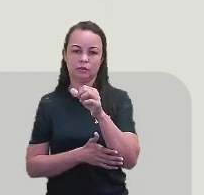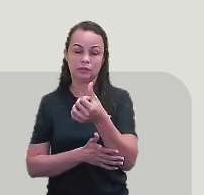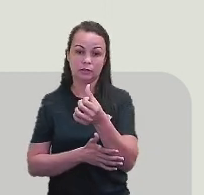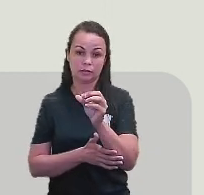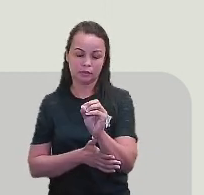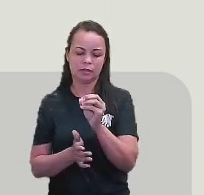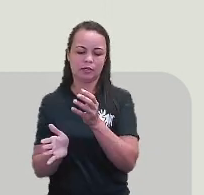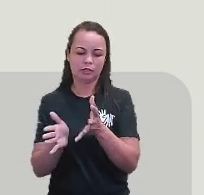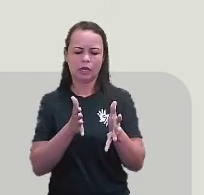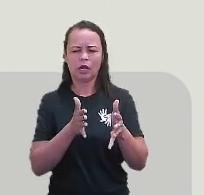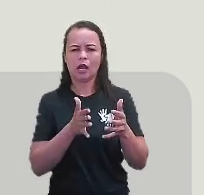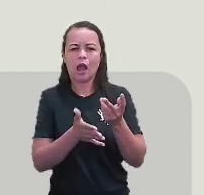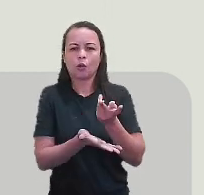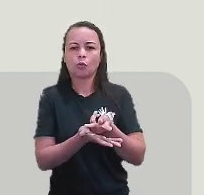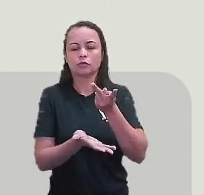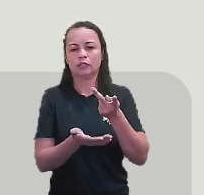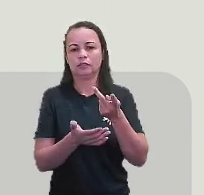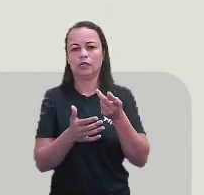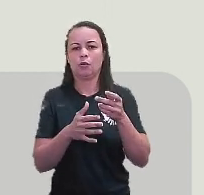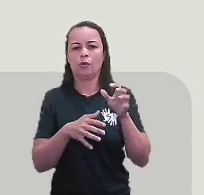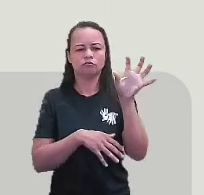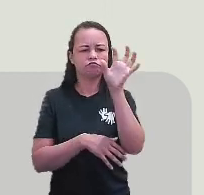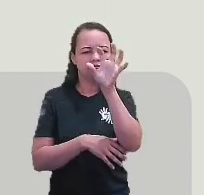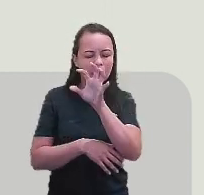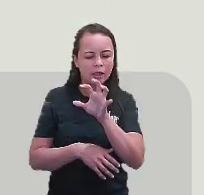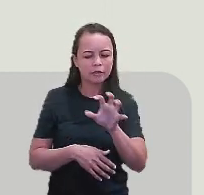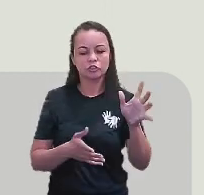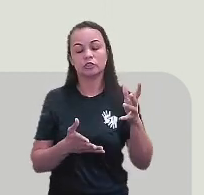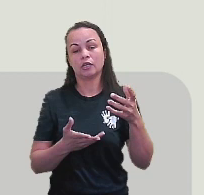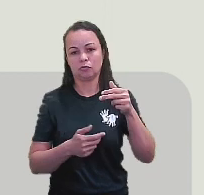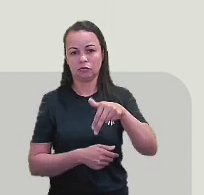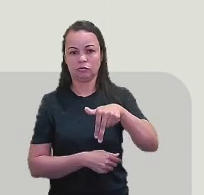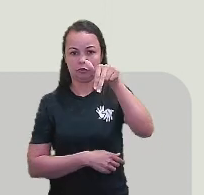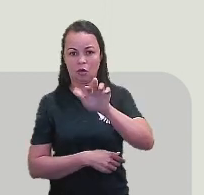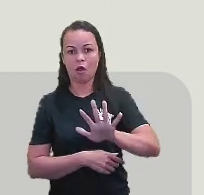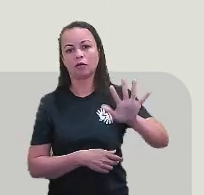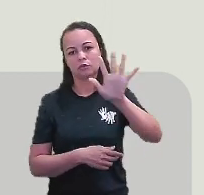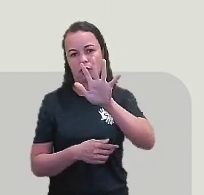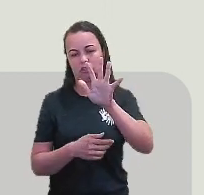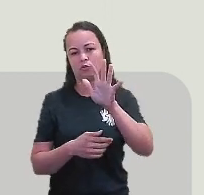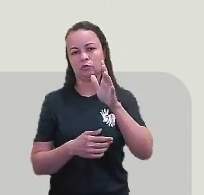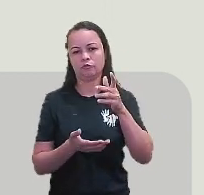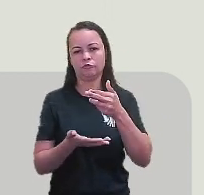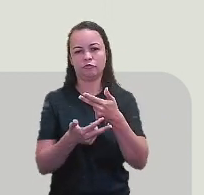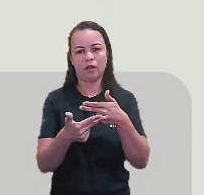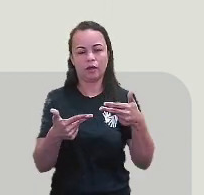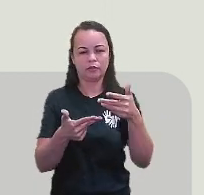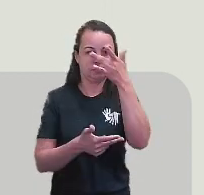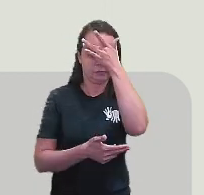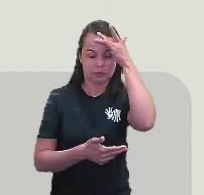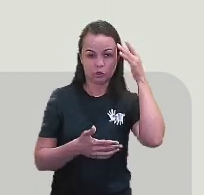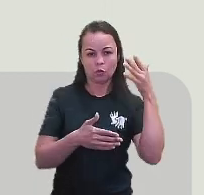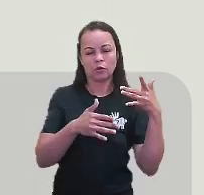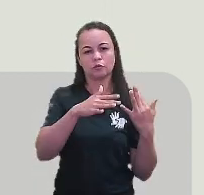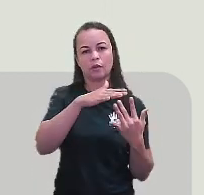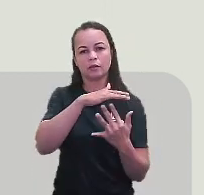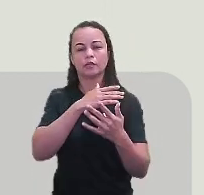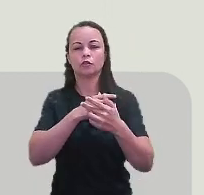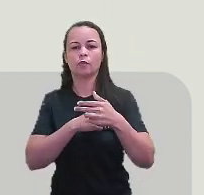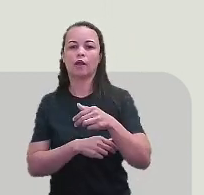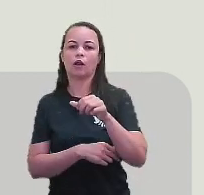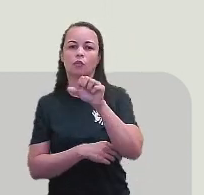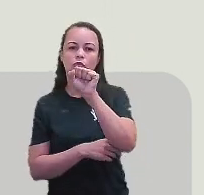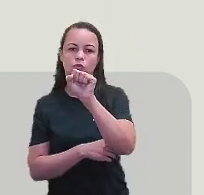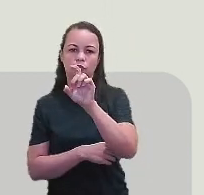sobretudo entre as regiões, com destaque para a região Nordeste, com muitos emigrantes partindo para o Sudeste.